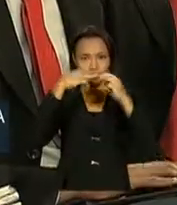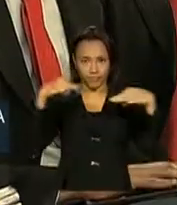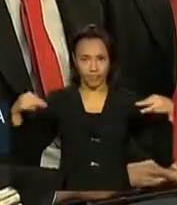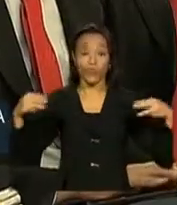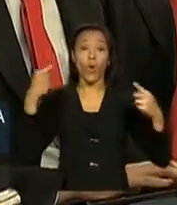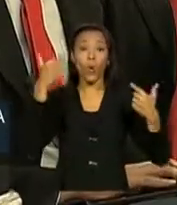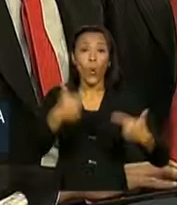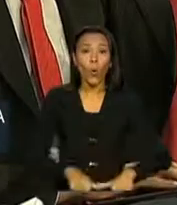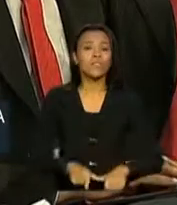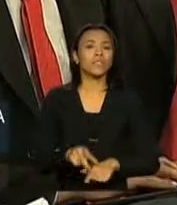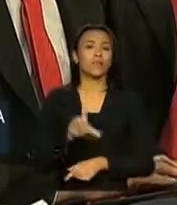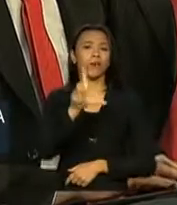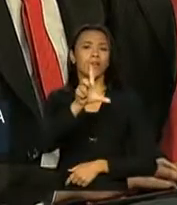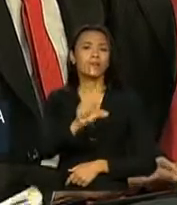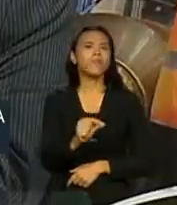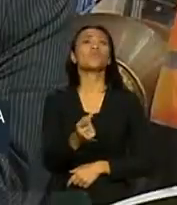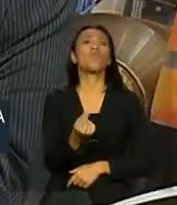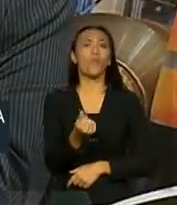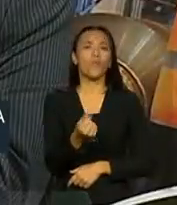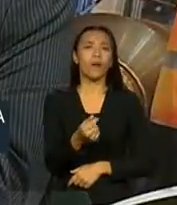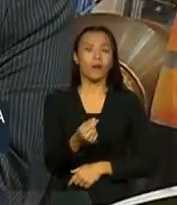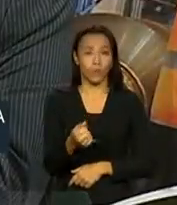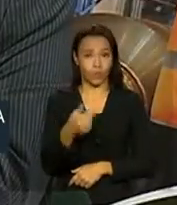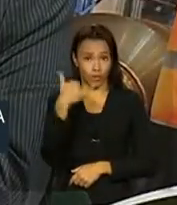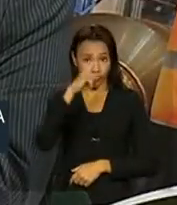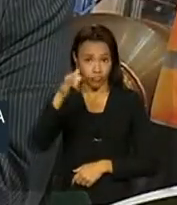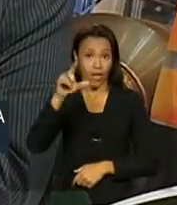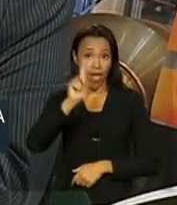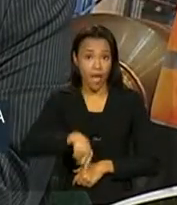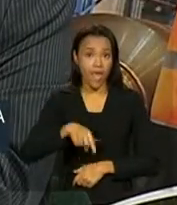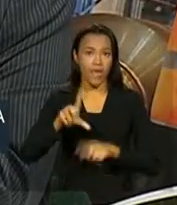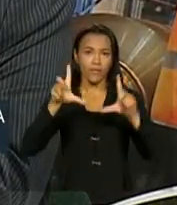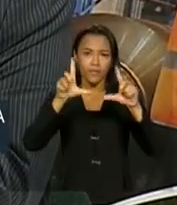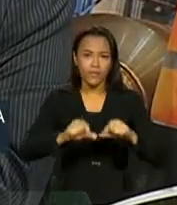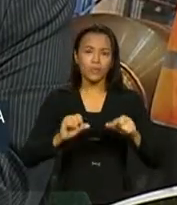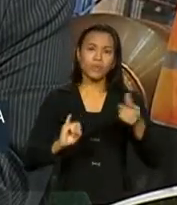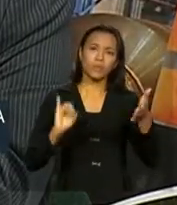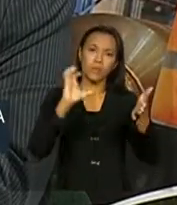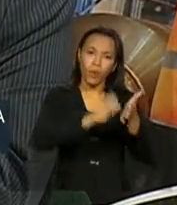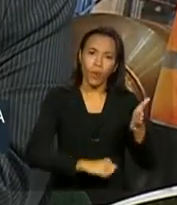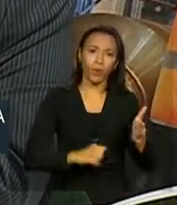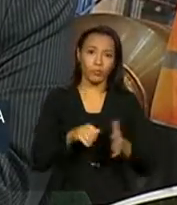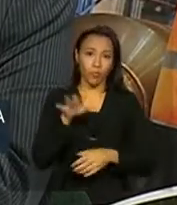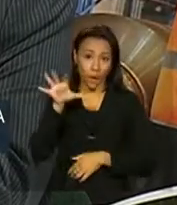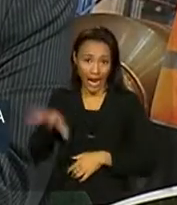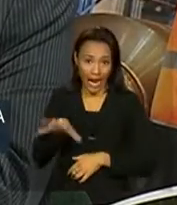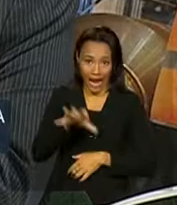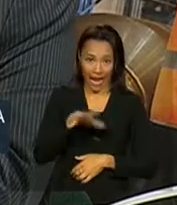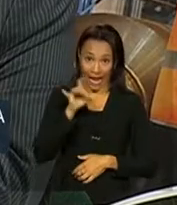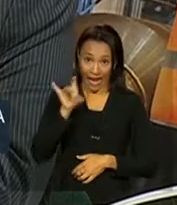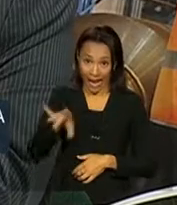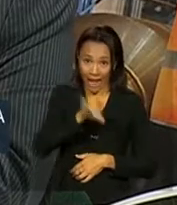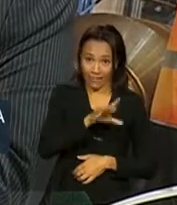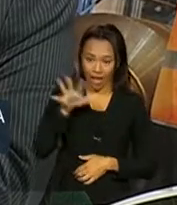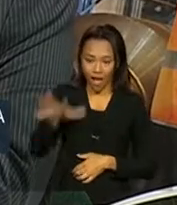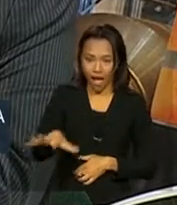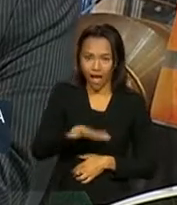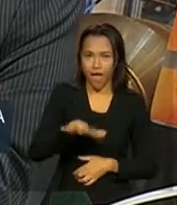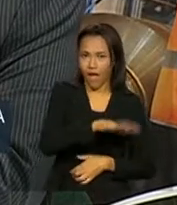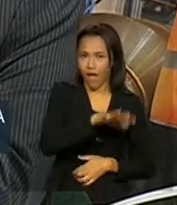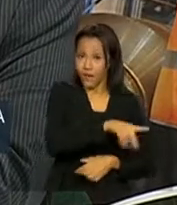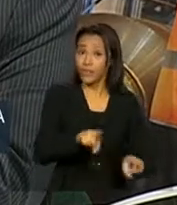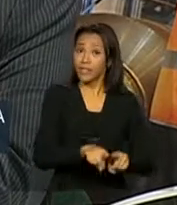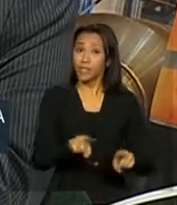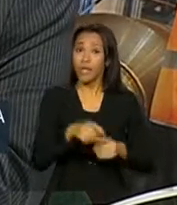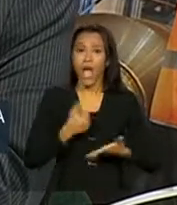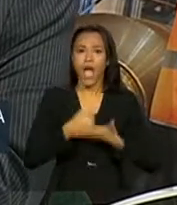que tem para a redução do preço de energia são a redução dos encargos setoriais e o aporte da União para